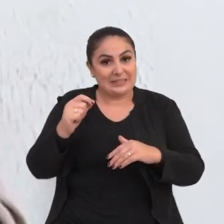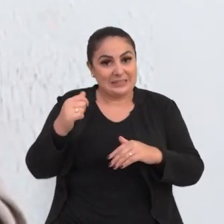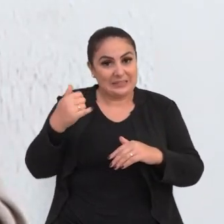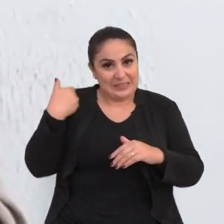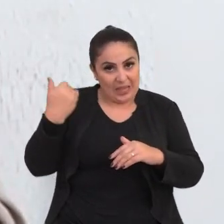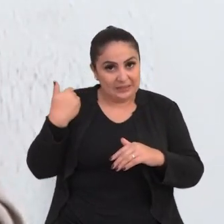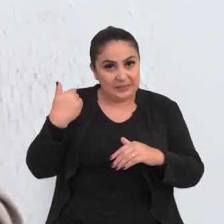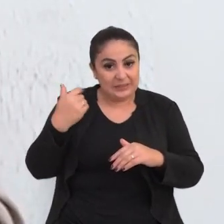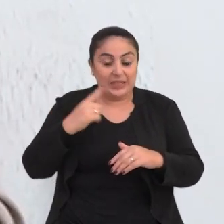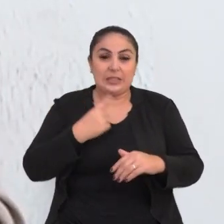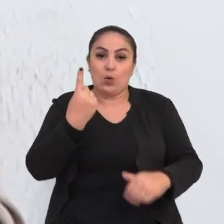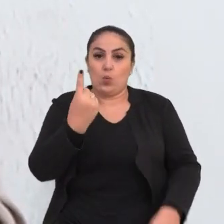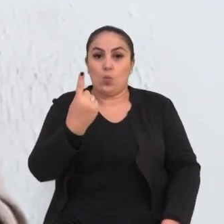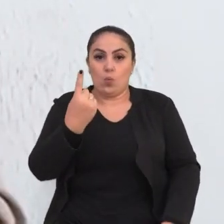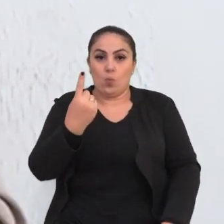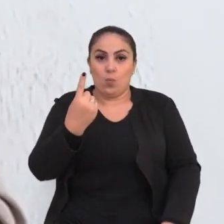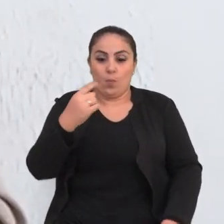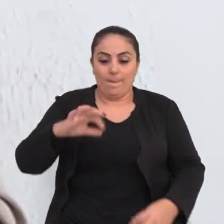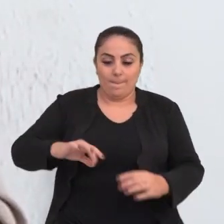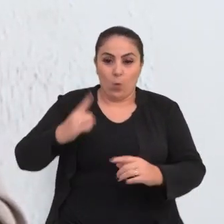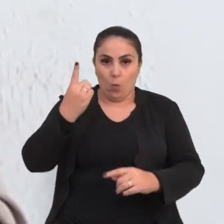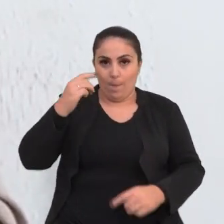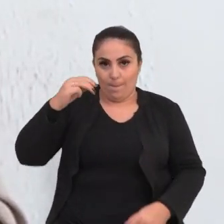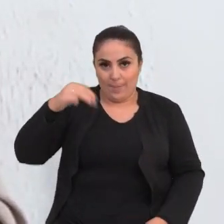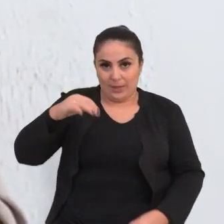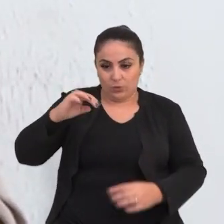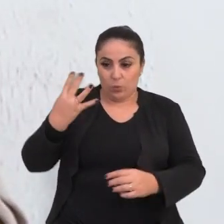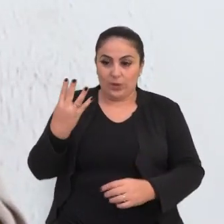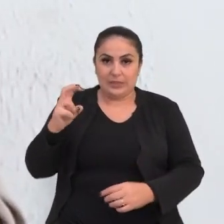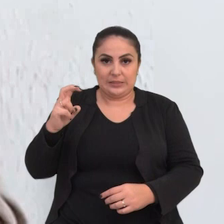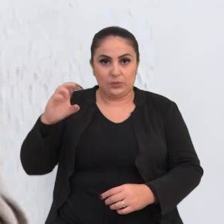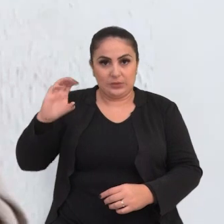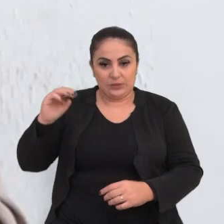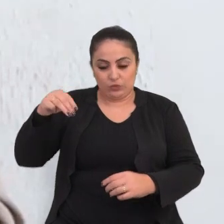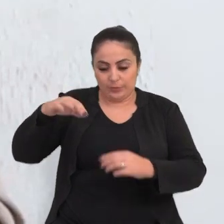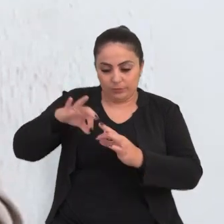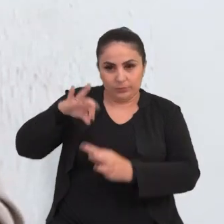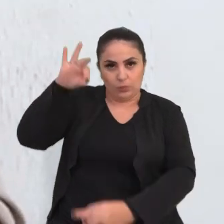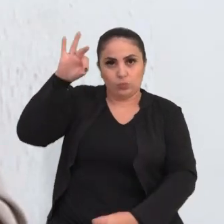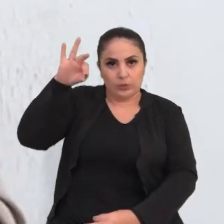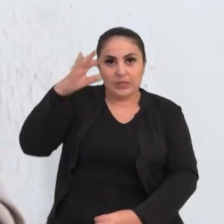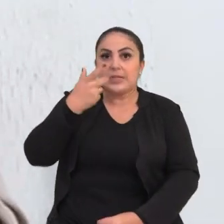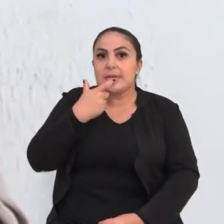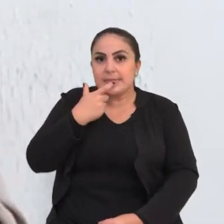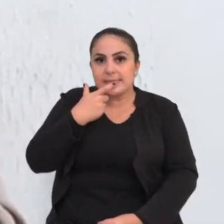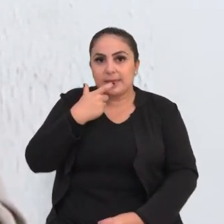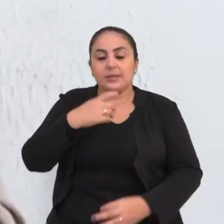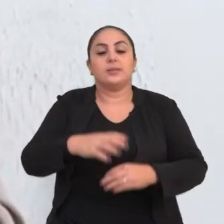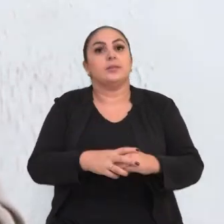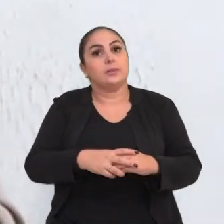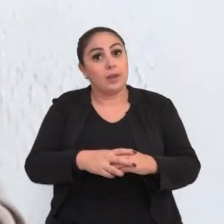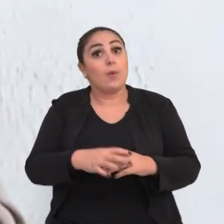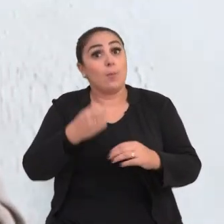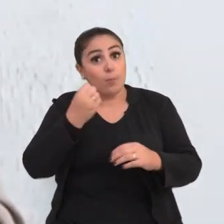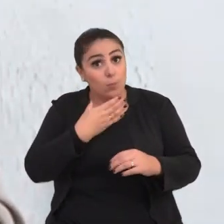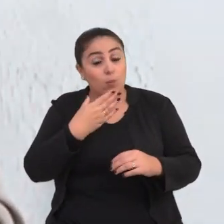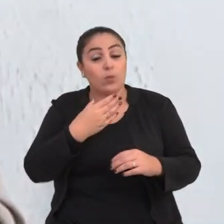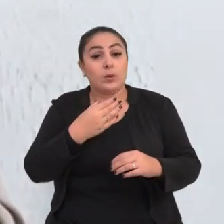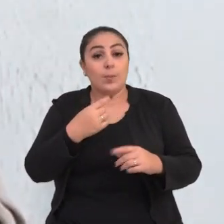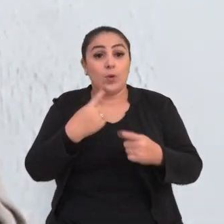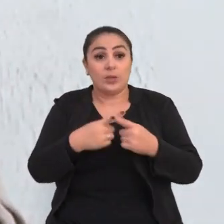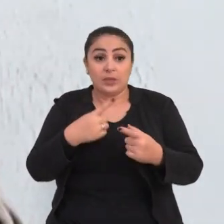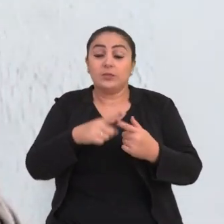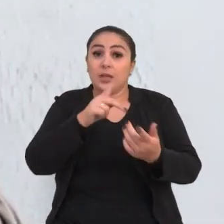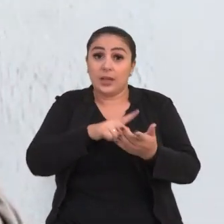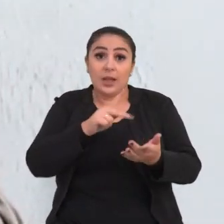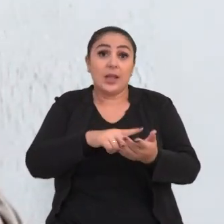a criança tem que ter 1,45 m. Né? Então, isso é uma coisa nova, muito positiva do ponto de vista da educação, porque,